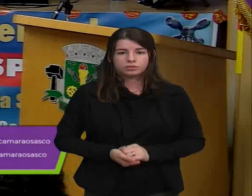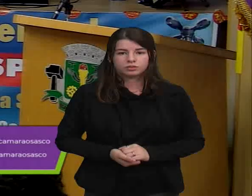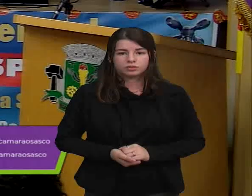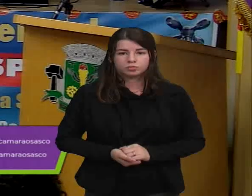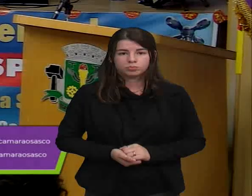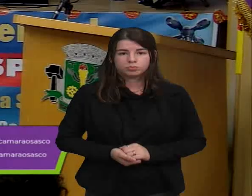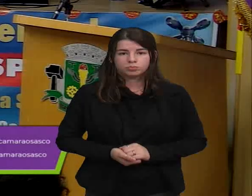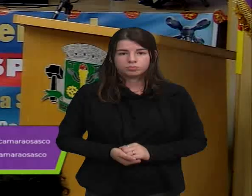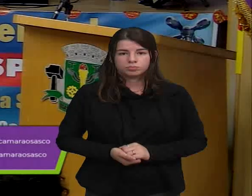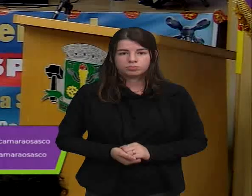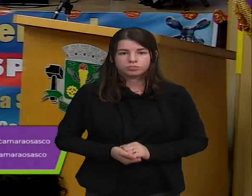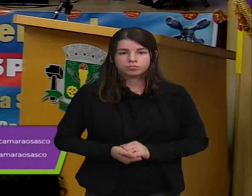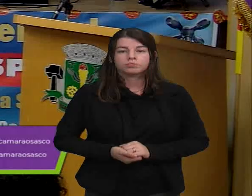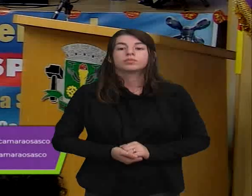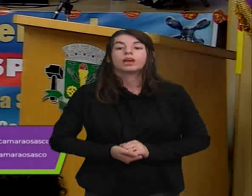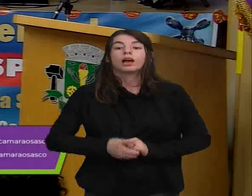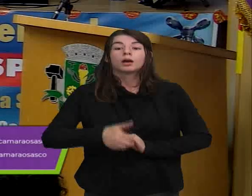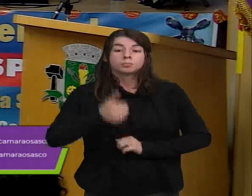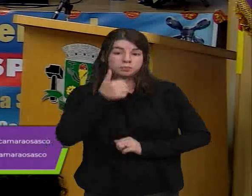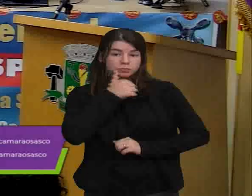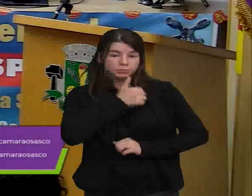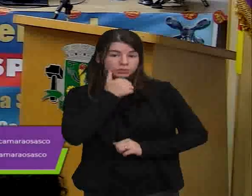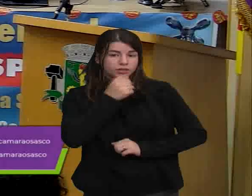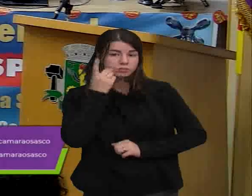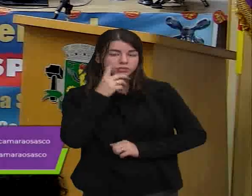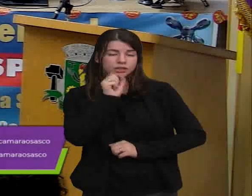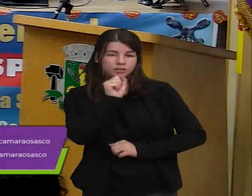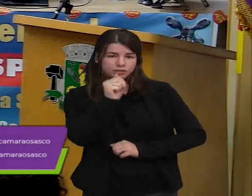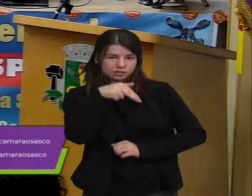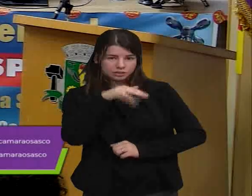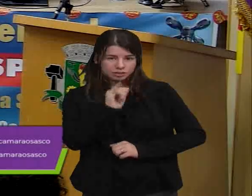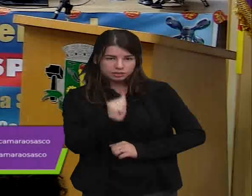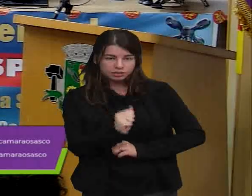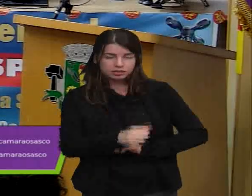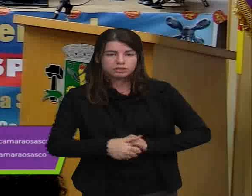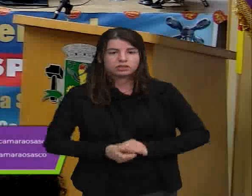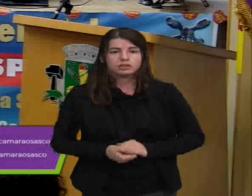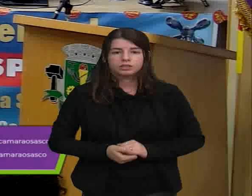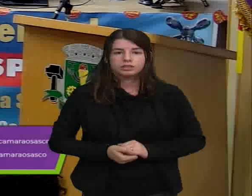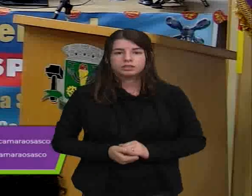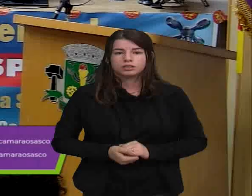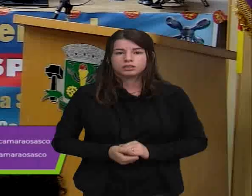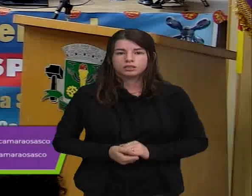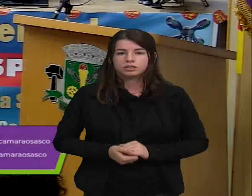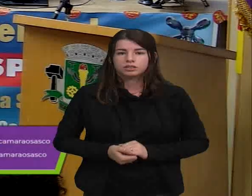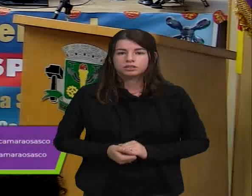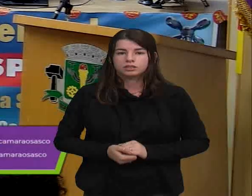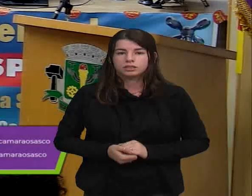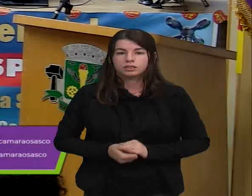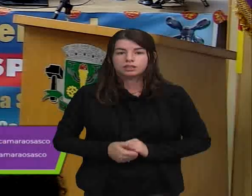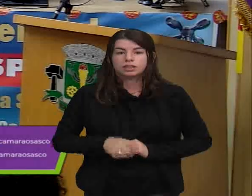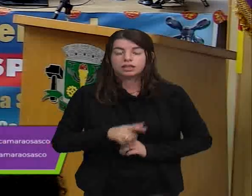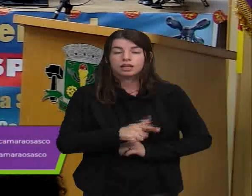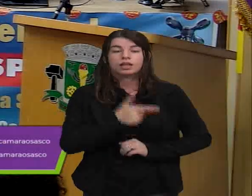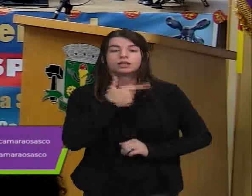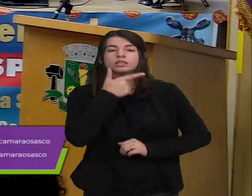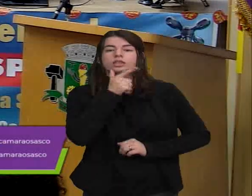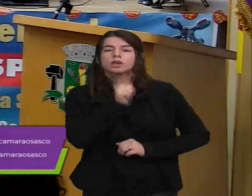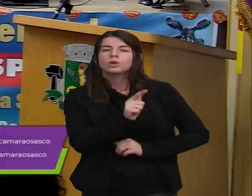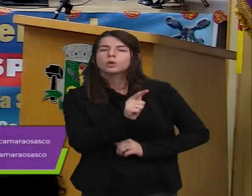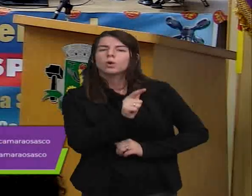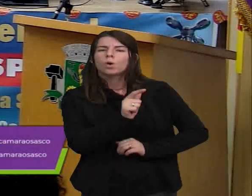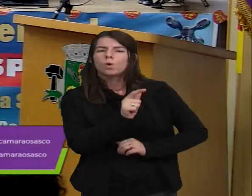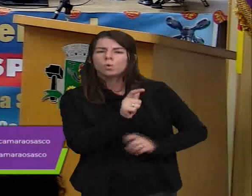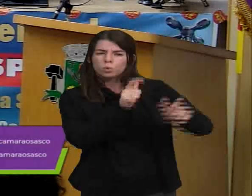a Samia também ela recentemente aconteceu o prêmio congresso em foco e ela